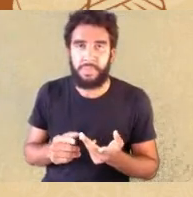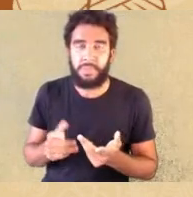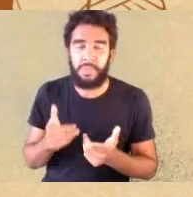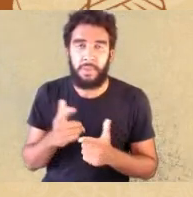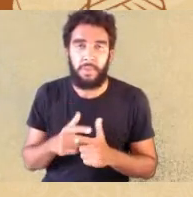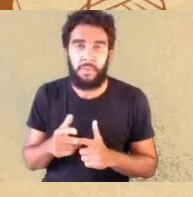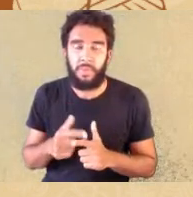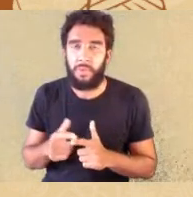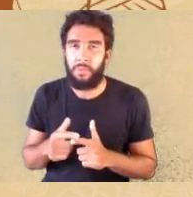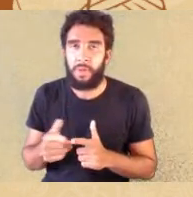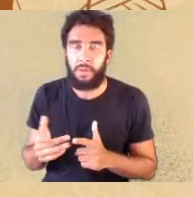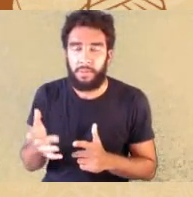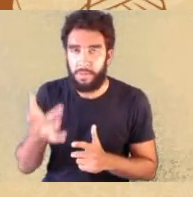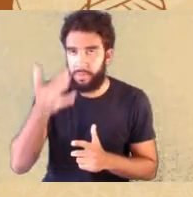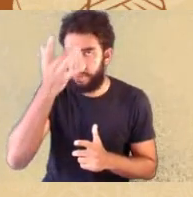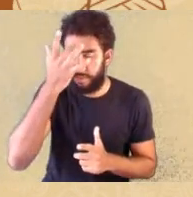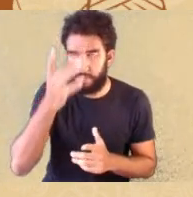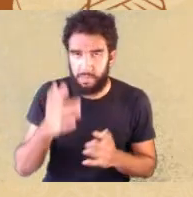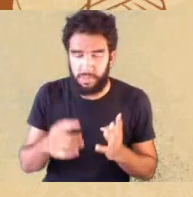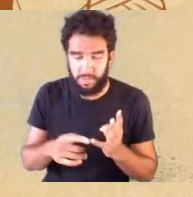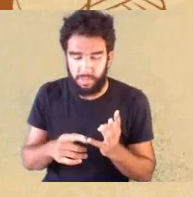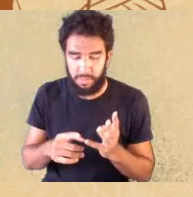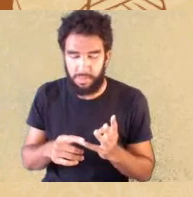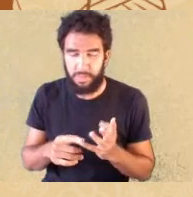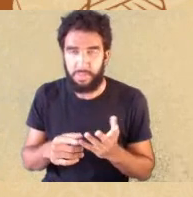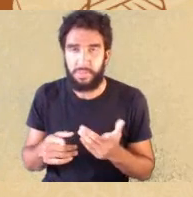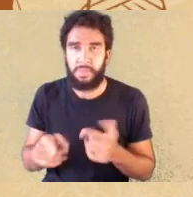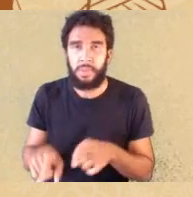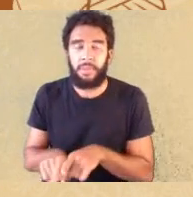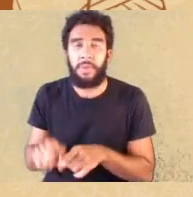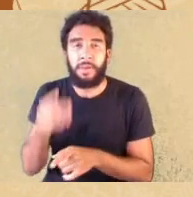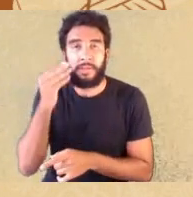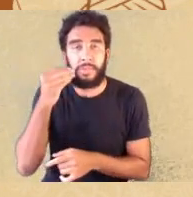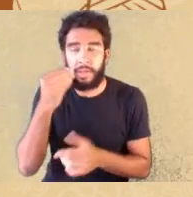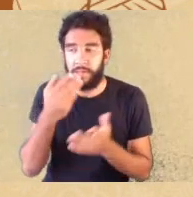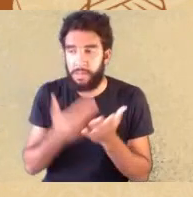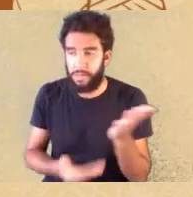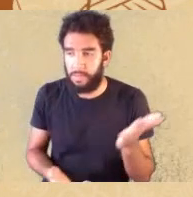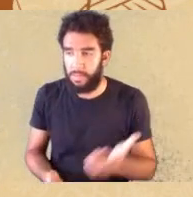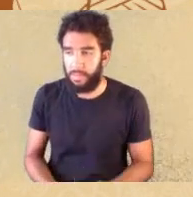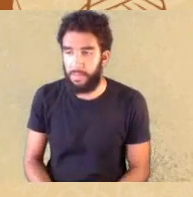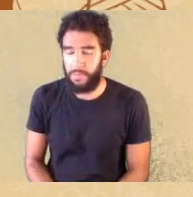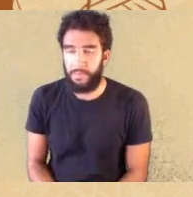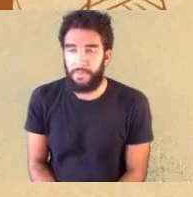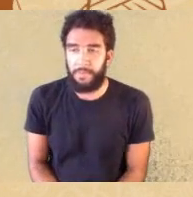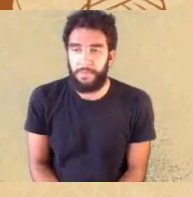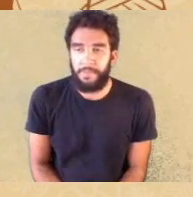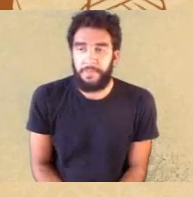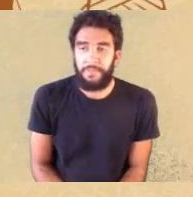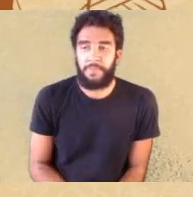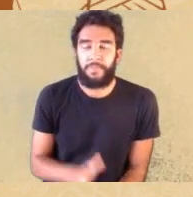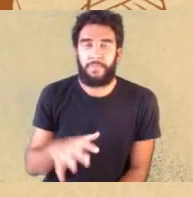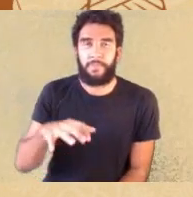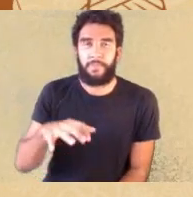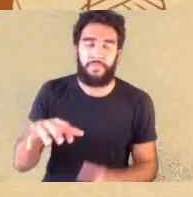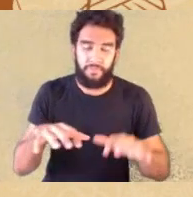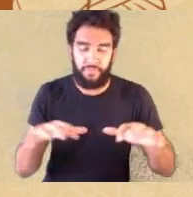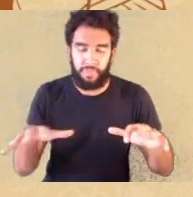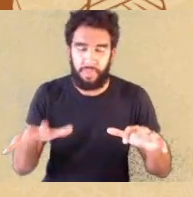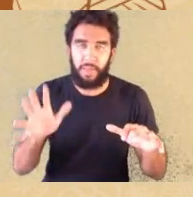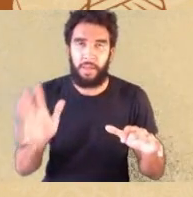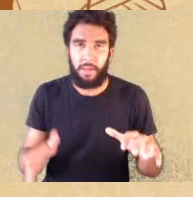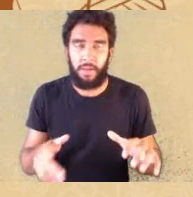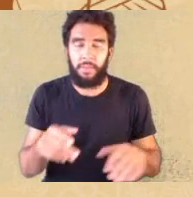pós-traumático e as ideações suicidas. E aí, divididos por países, já tem alguns dados interessantes de ver